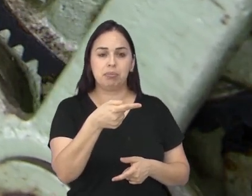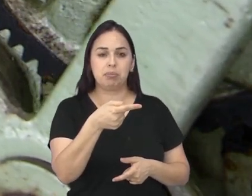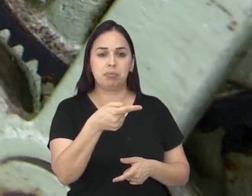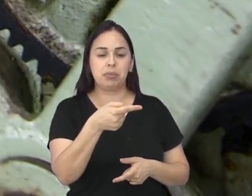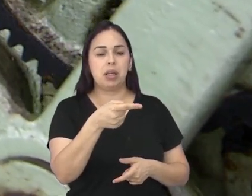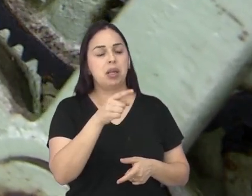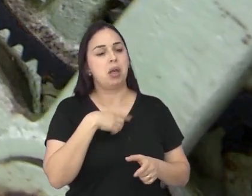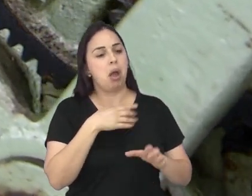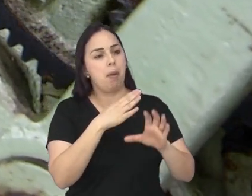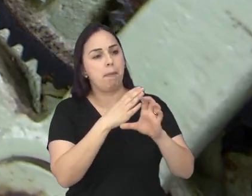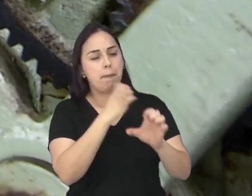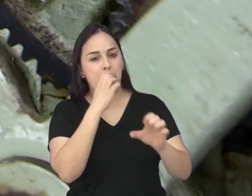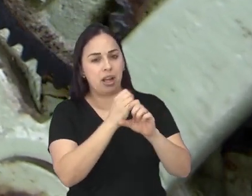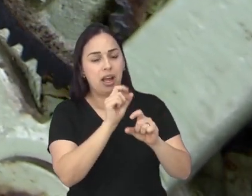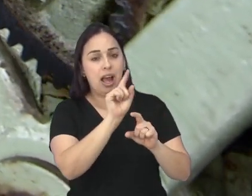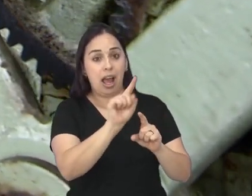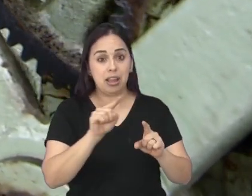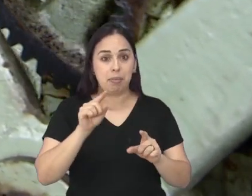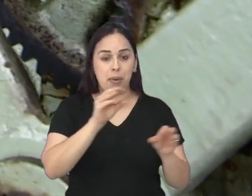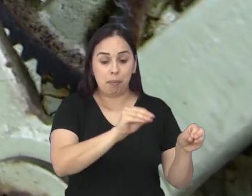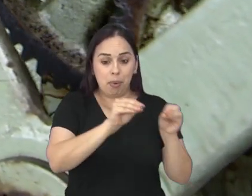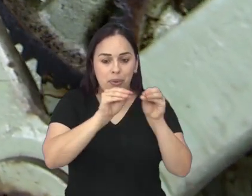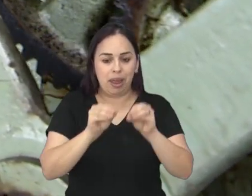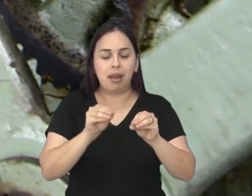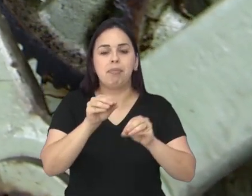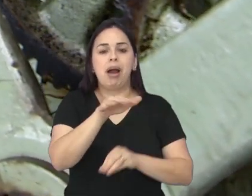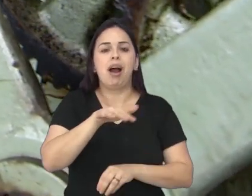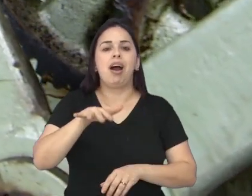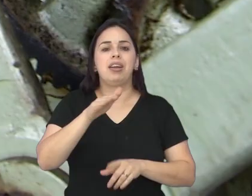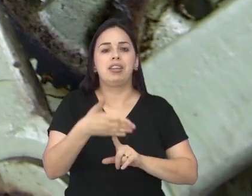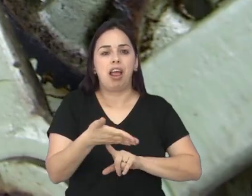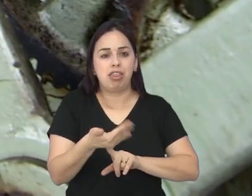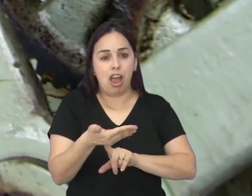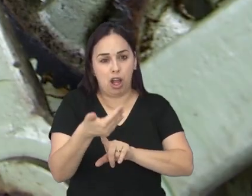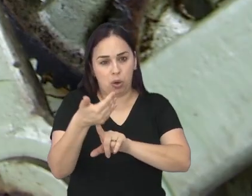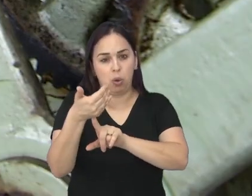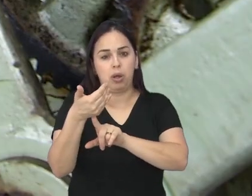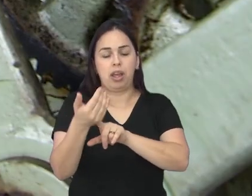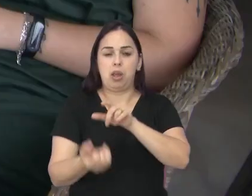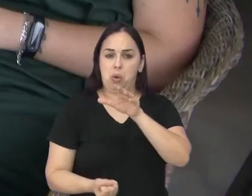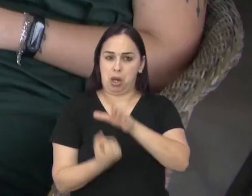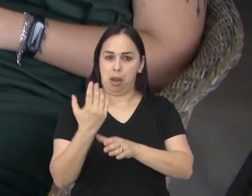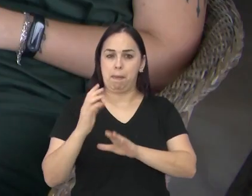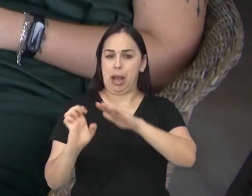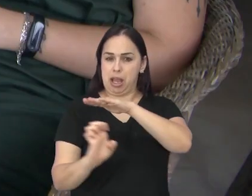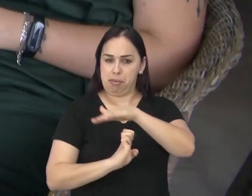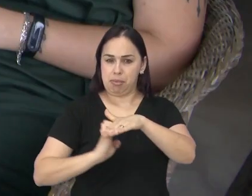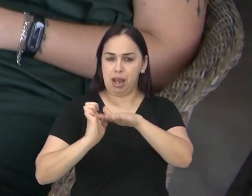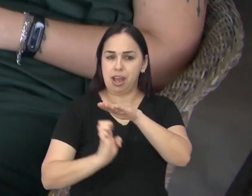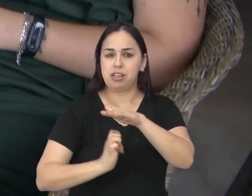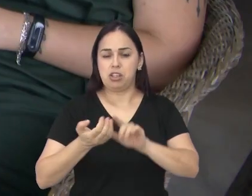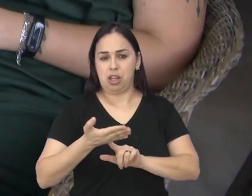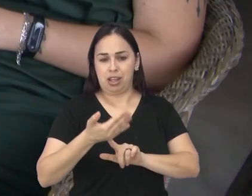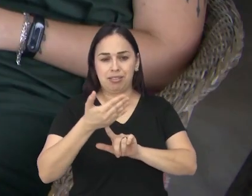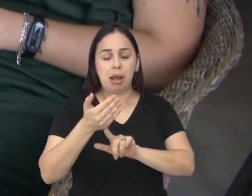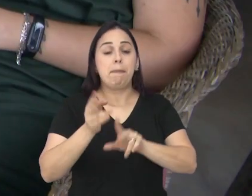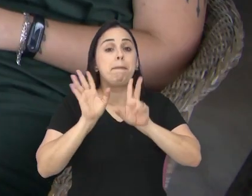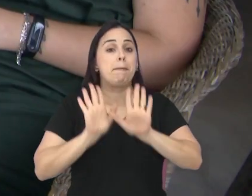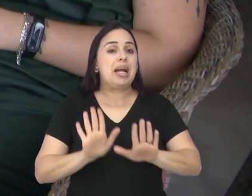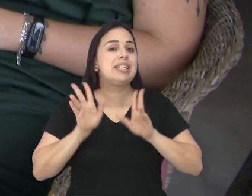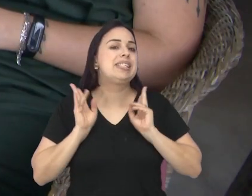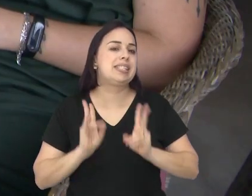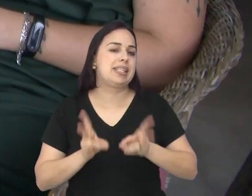engenharia clássica, fui para tecnologia, aí montei uma empresa de tecnologia e fiz um monte de outras coisas, mas